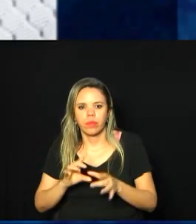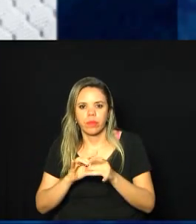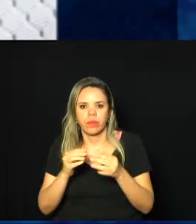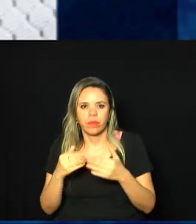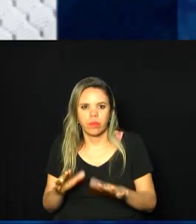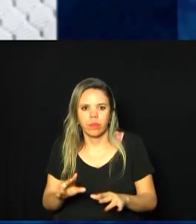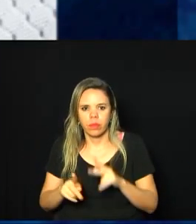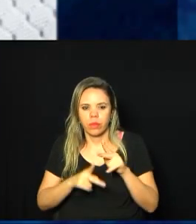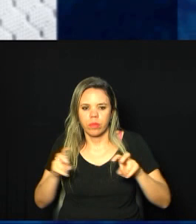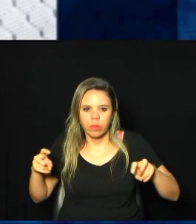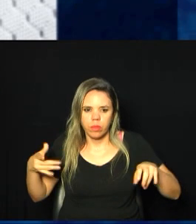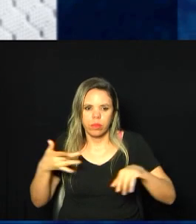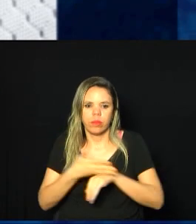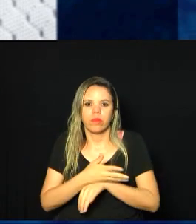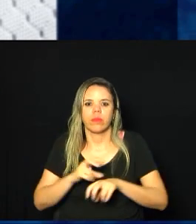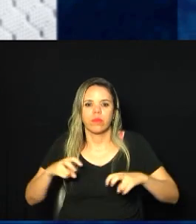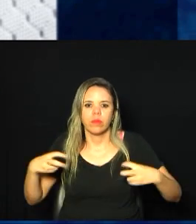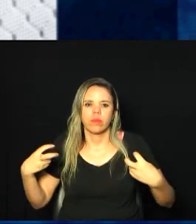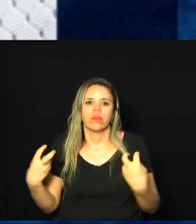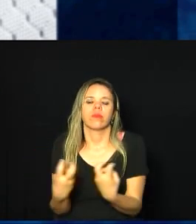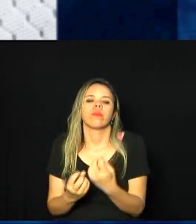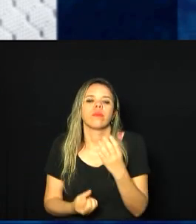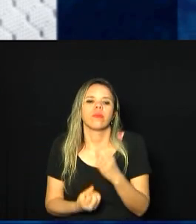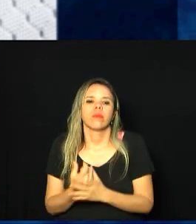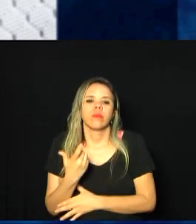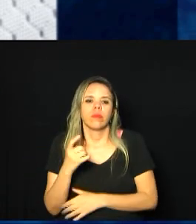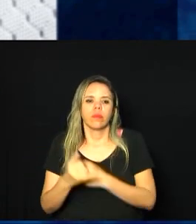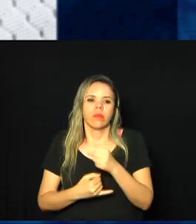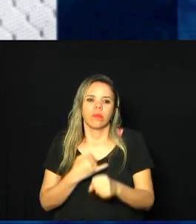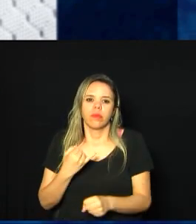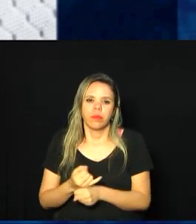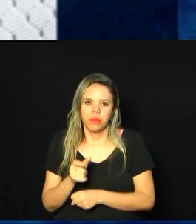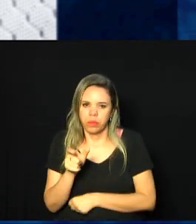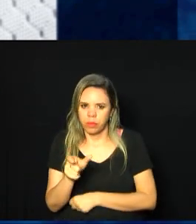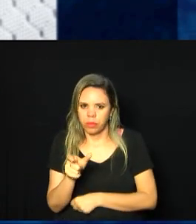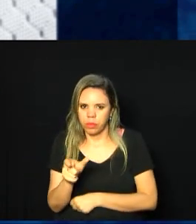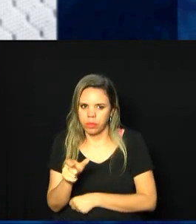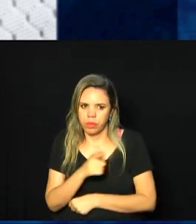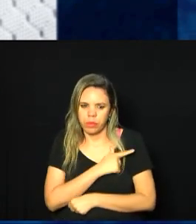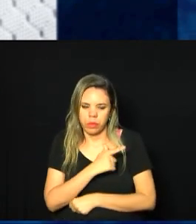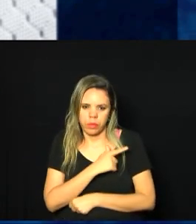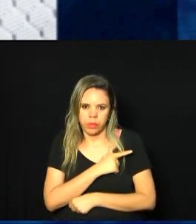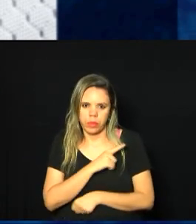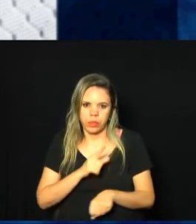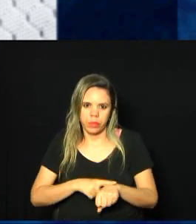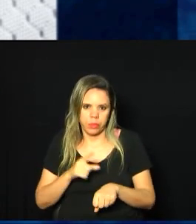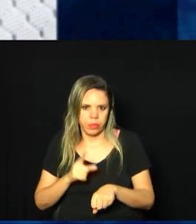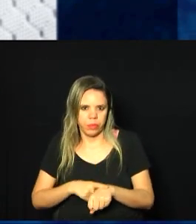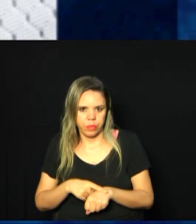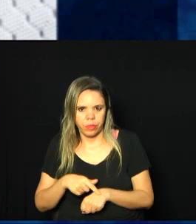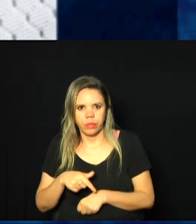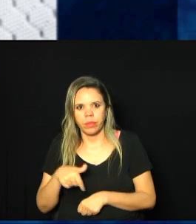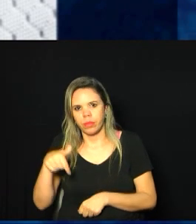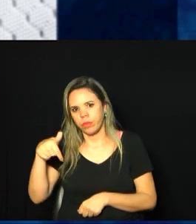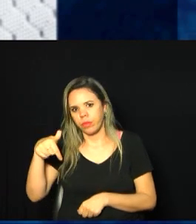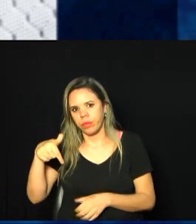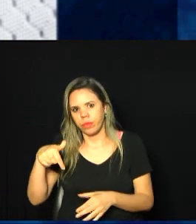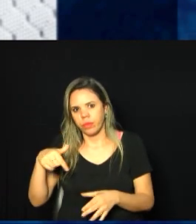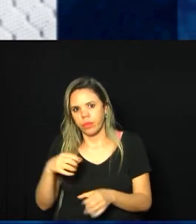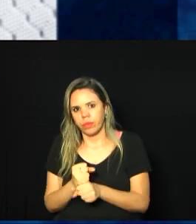aos torcedores. Lembrando, a compra pela internet. O Bugre, neste momento, 7º colocado